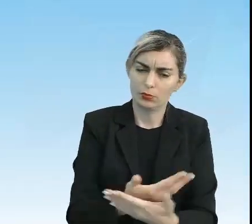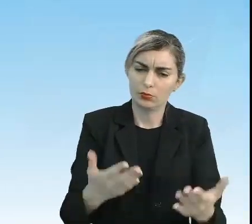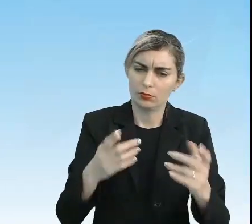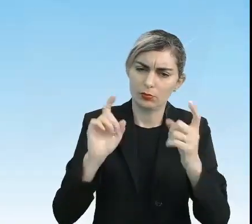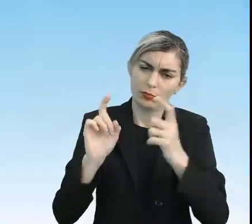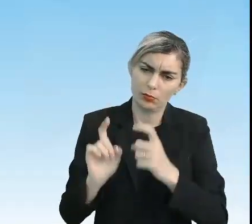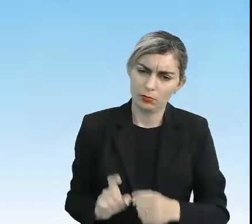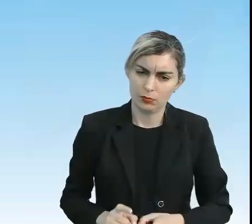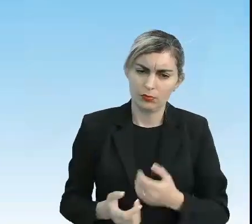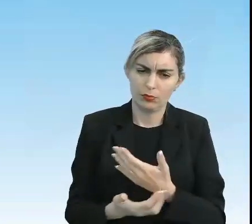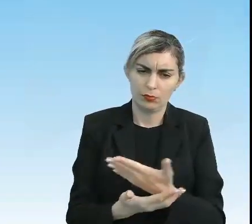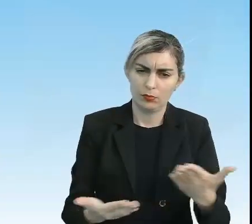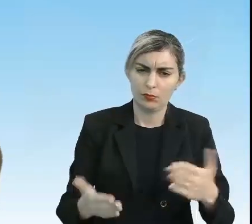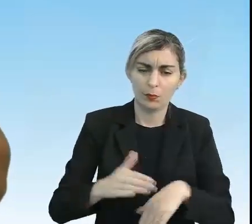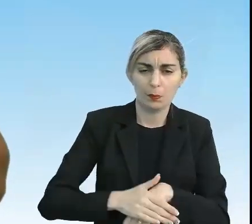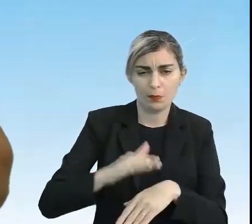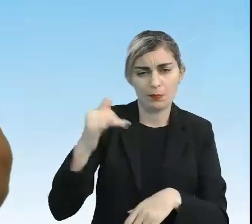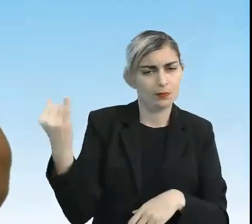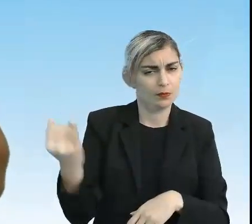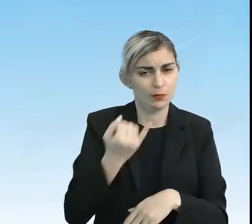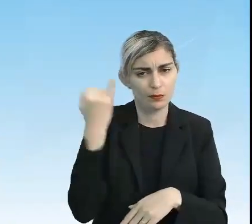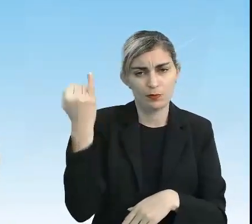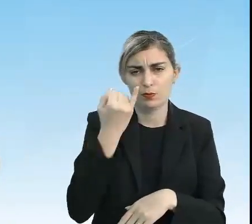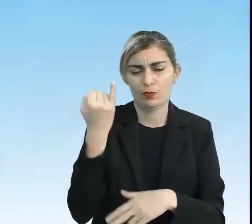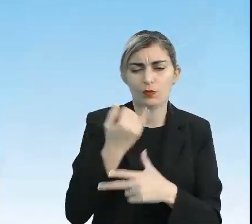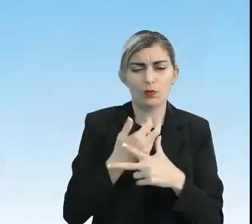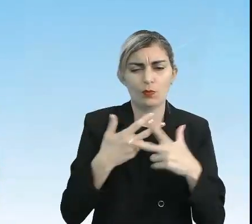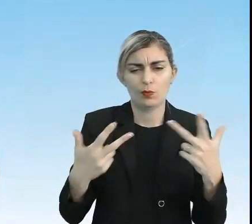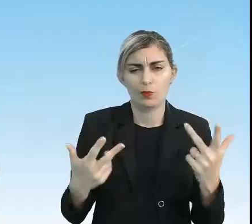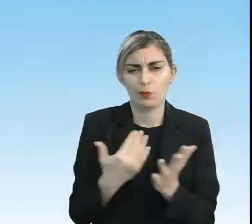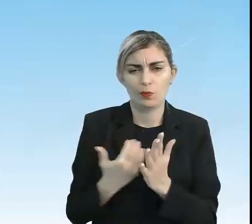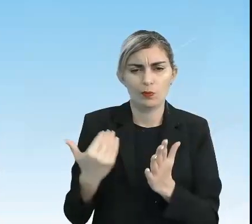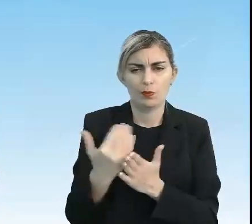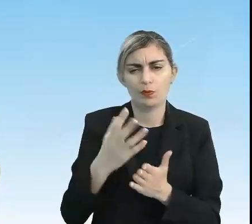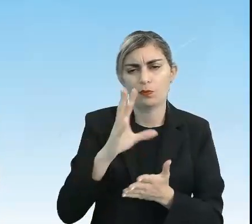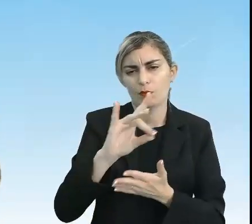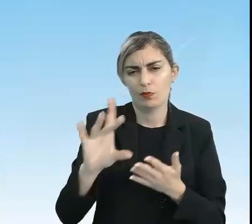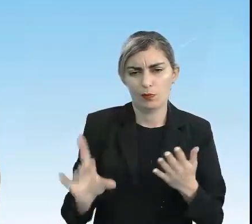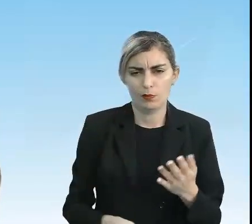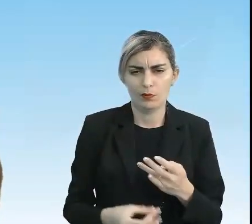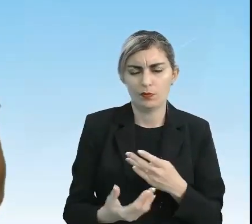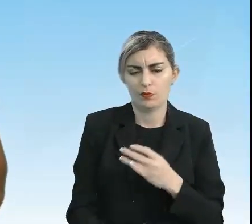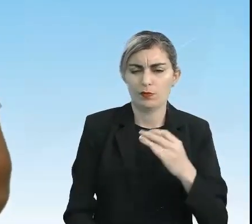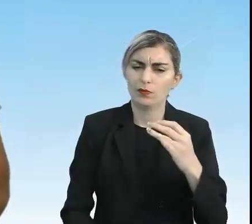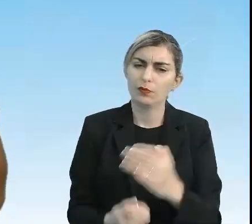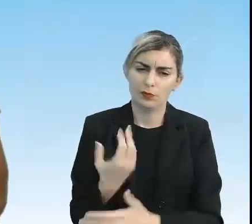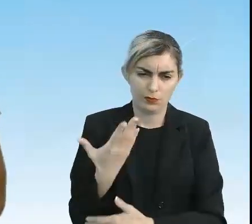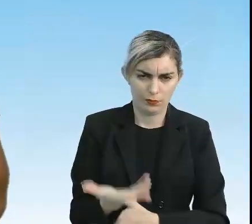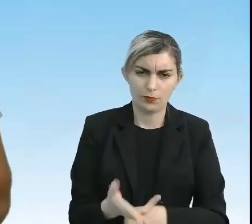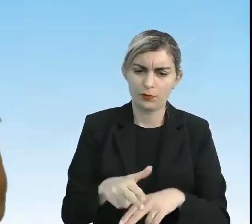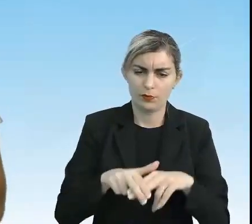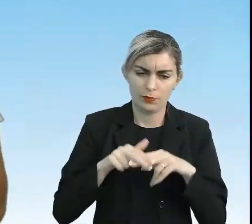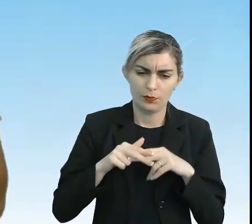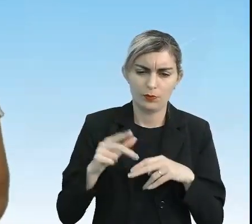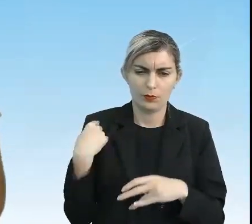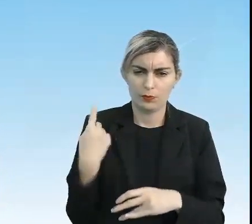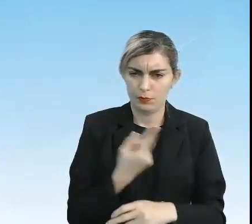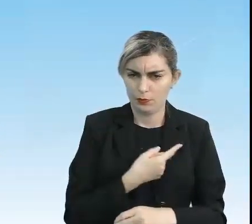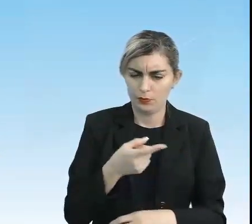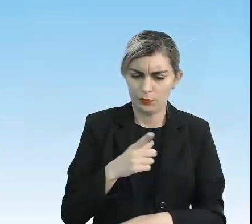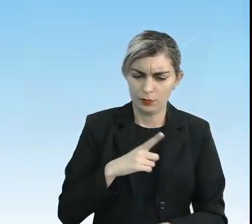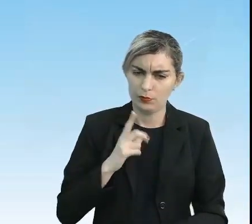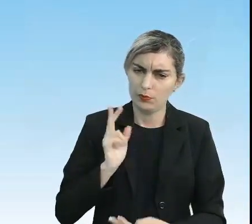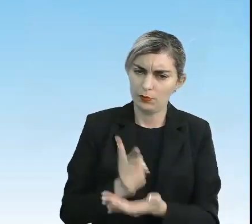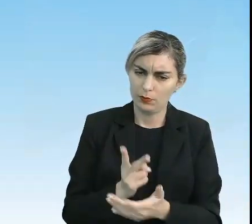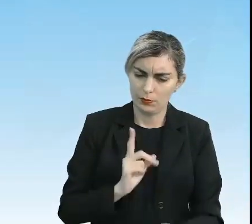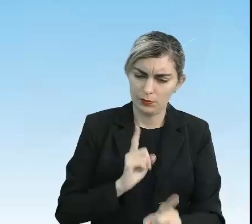discutir as questões mais importantes e as coisas muito mais delicadas, por exemplo, da existência. Por isso que nós temos sempre esse